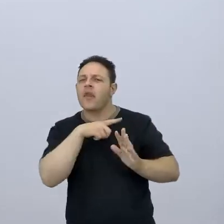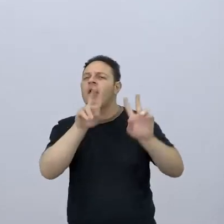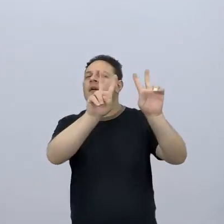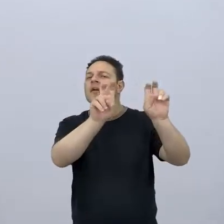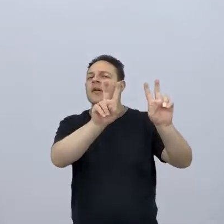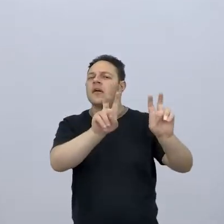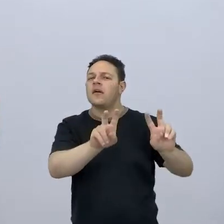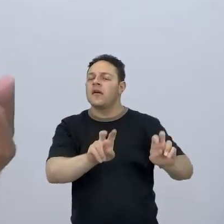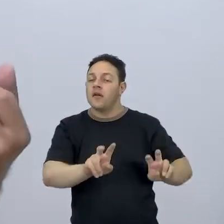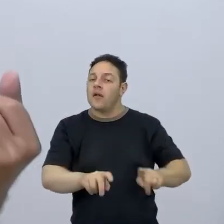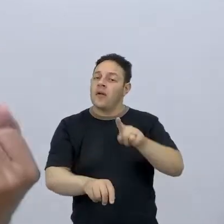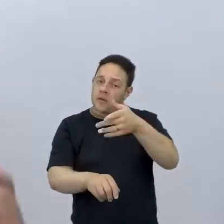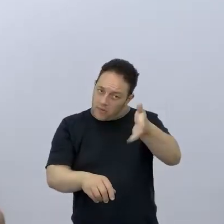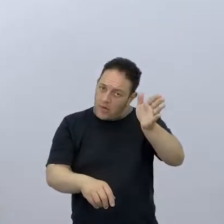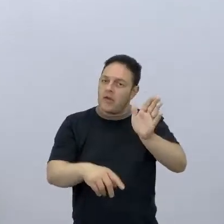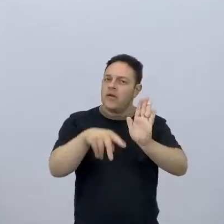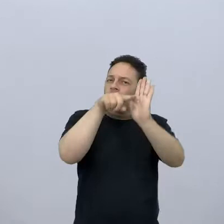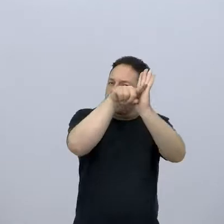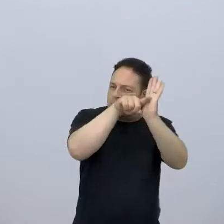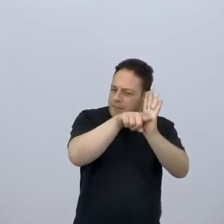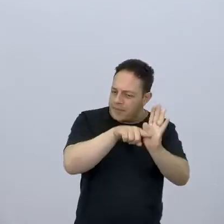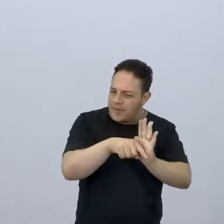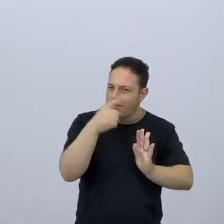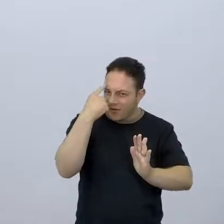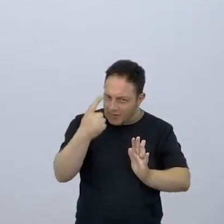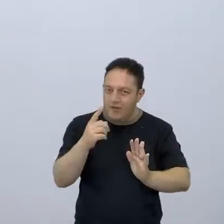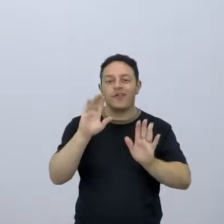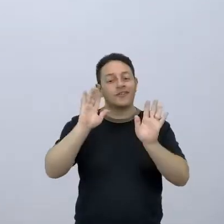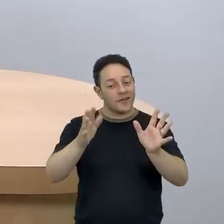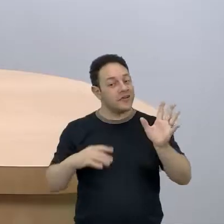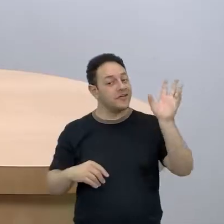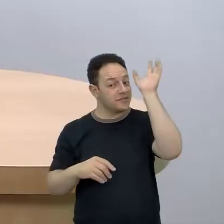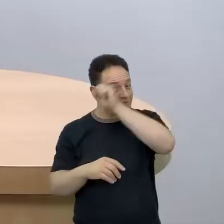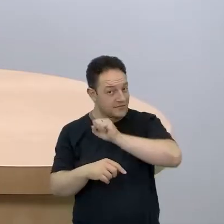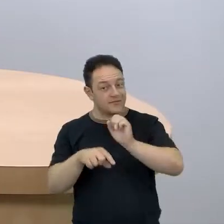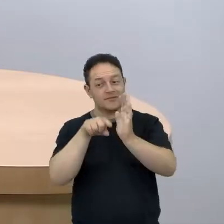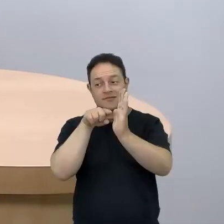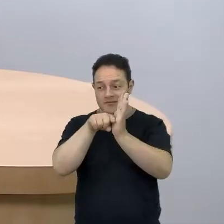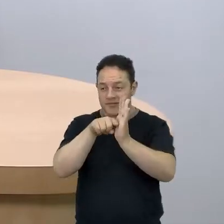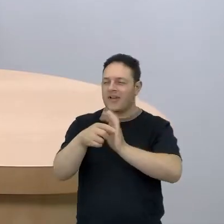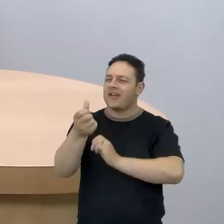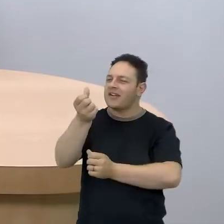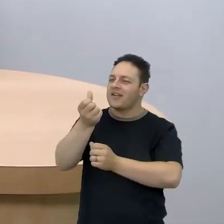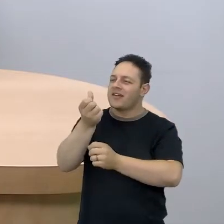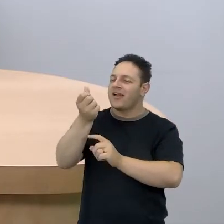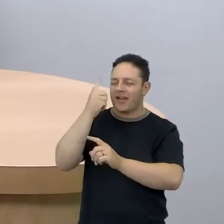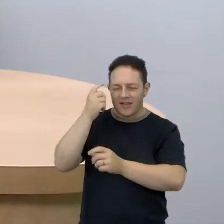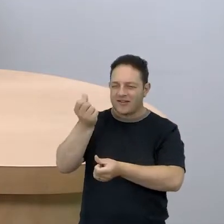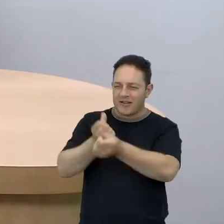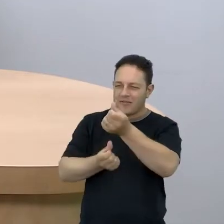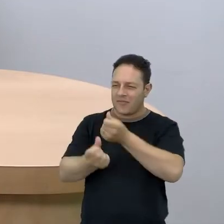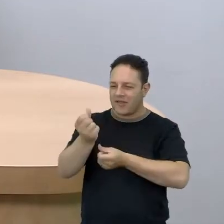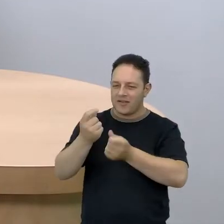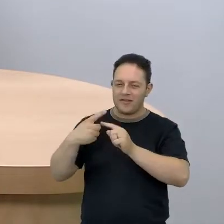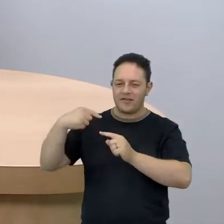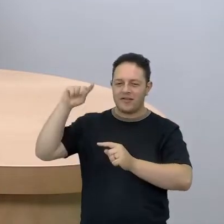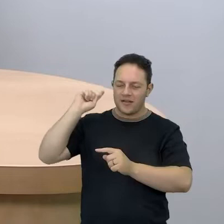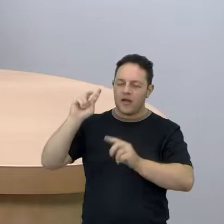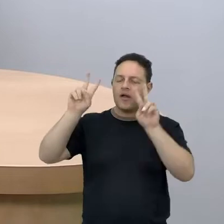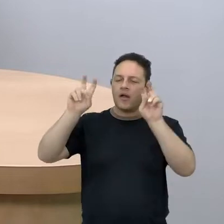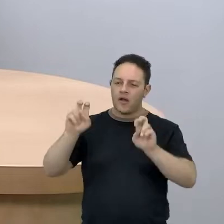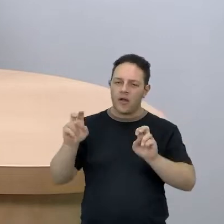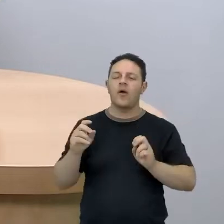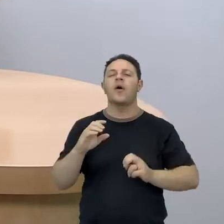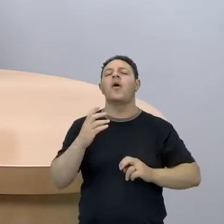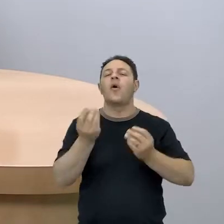temas para vocês fazerem a pesquisa. A gente já aprendeu a fazer pesquisa, inclusive no semestre passado, Sim. falando sobre curadoria,